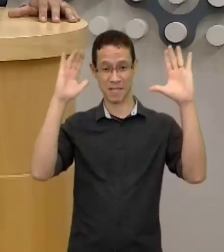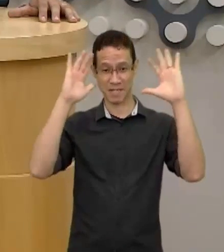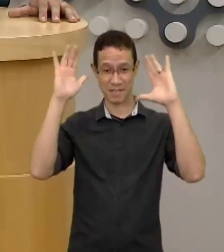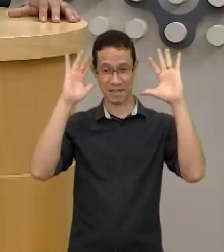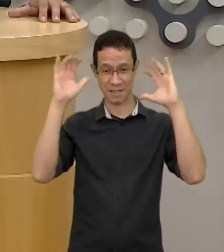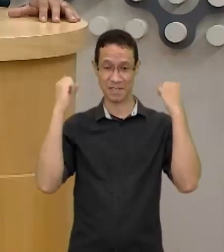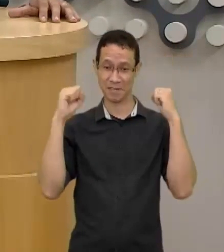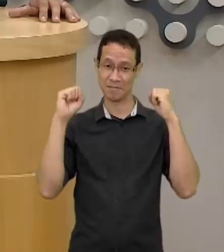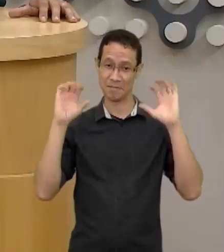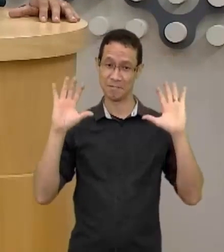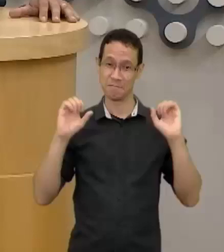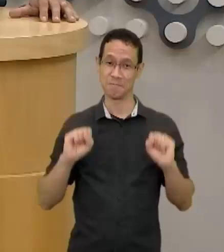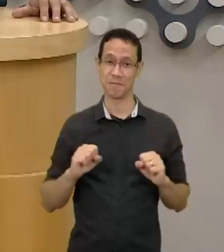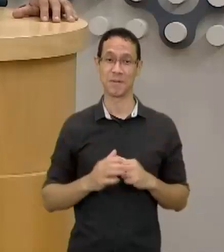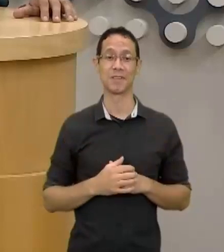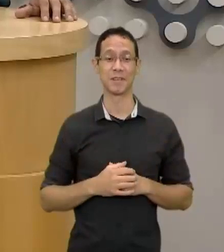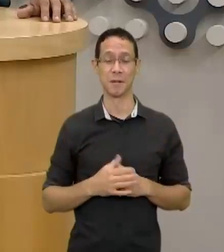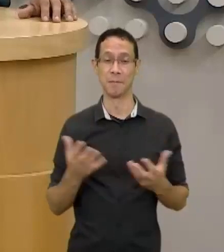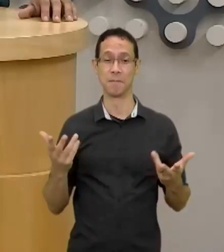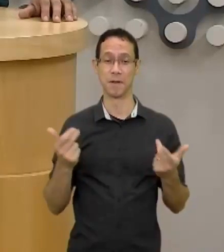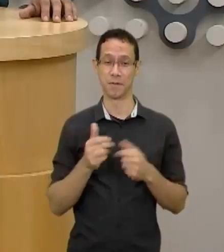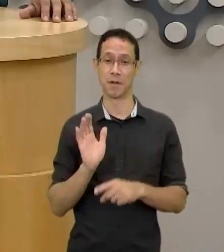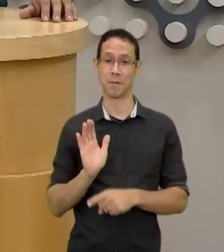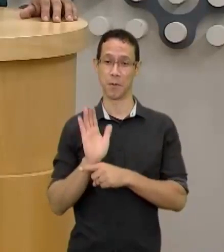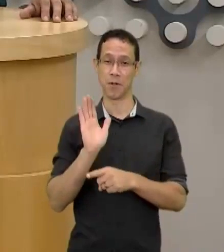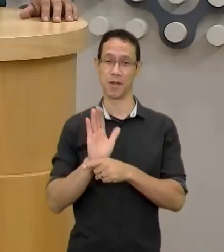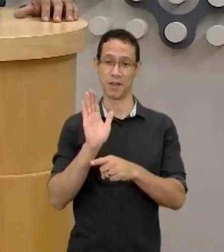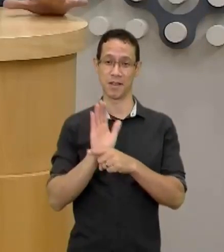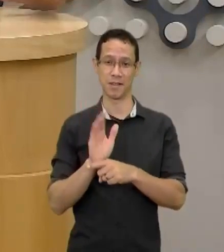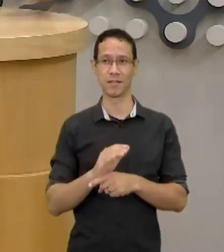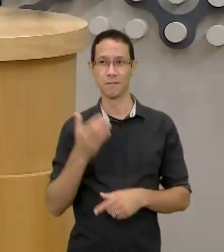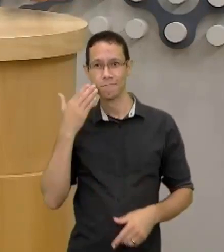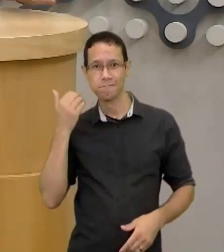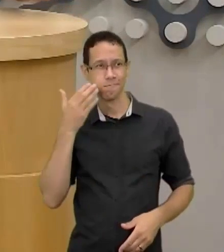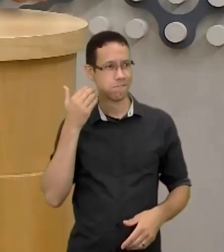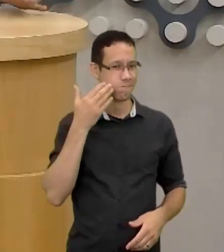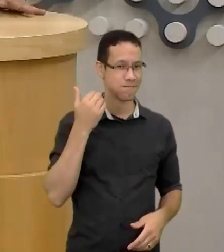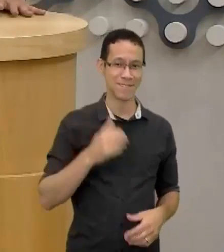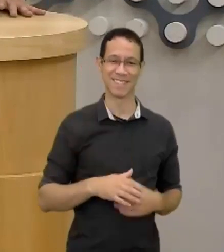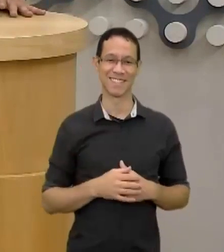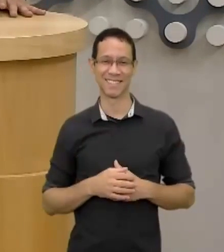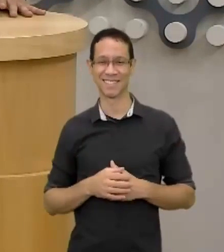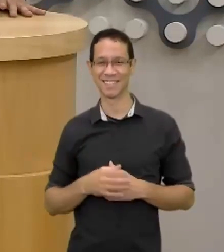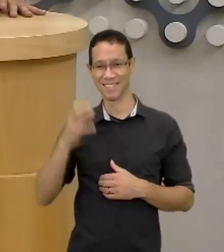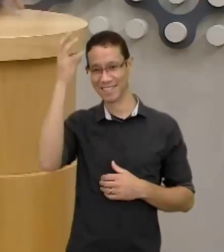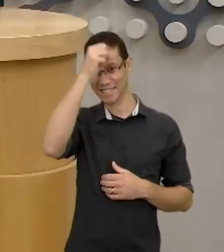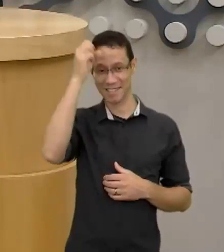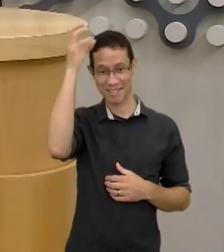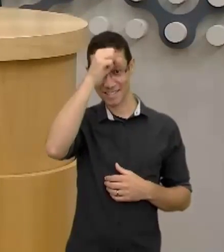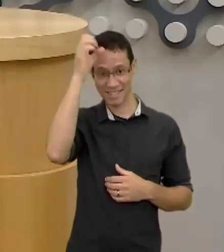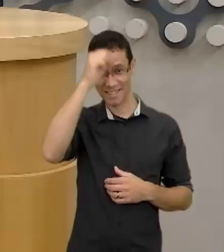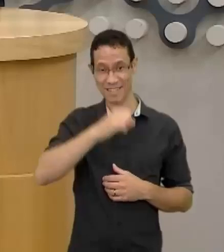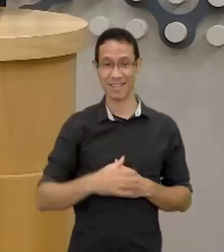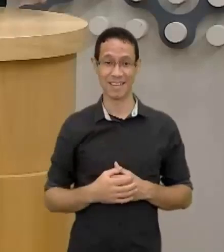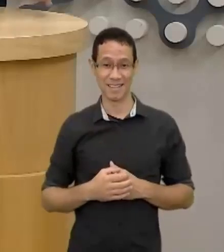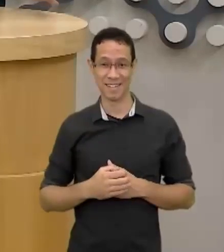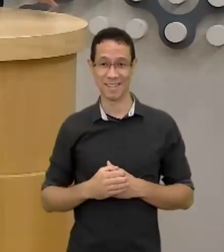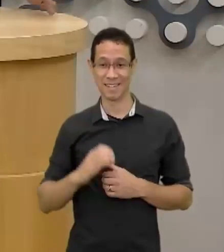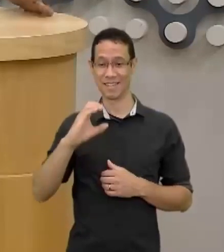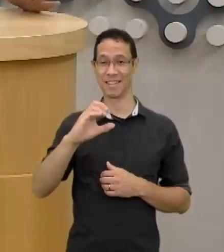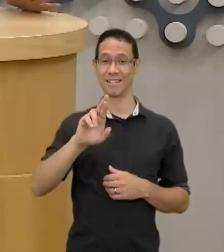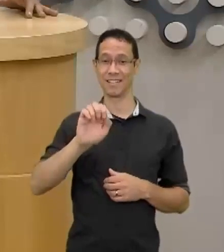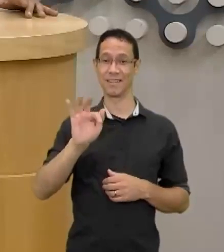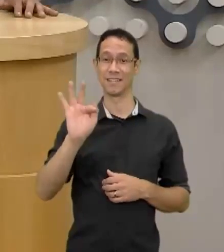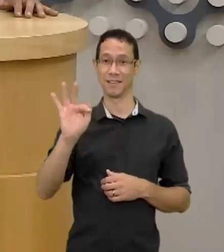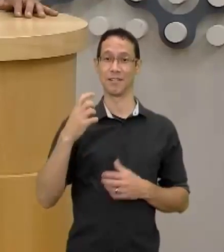acho justo, maravilha. Ó, super apoio. Poder pegar umas aulas aqui que eu não posso, não, mas assim. Eu tô aprendendo. Eu quero ter CREF. Exato, é